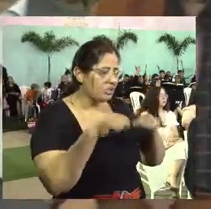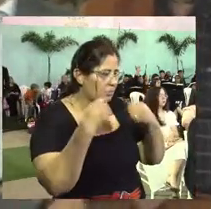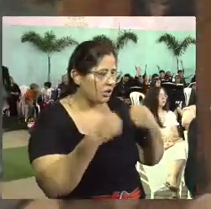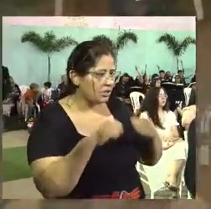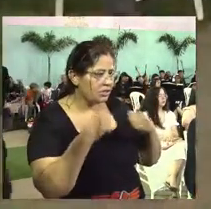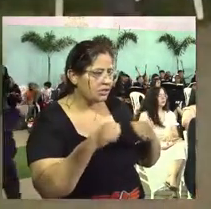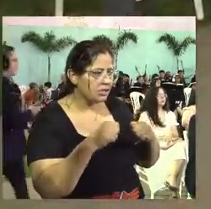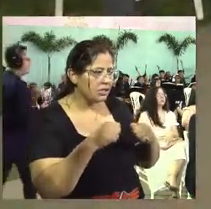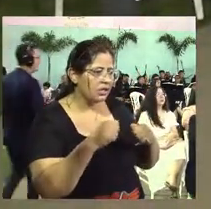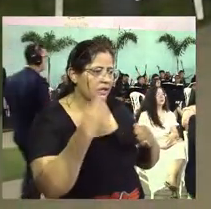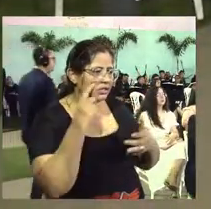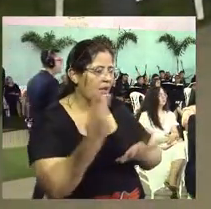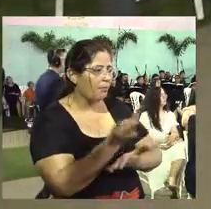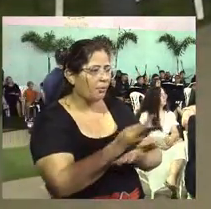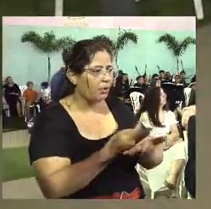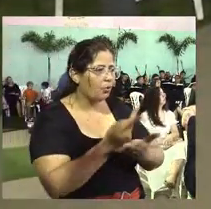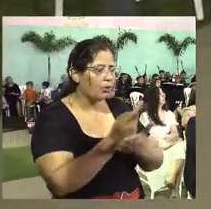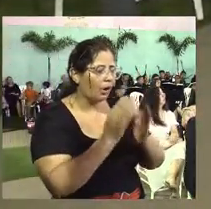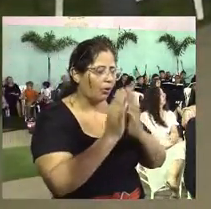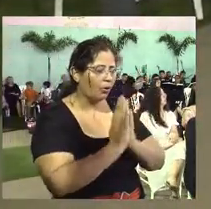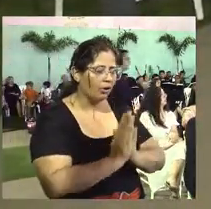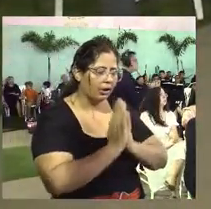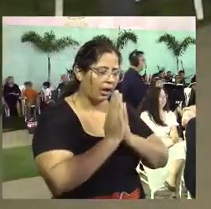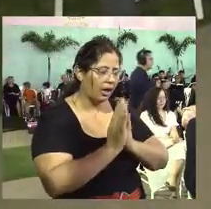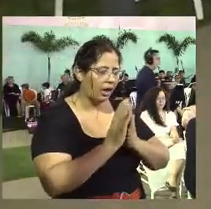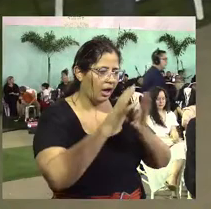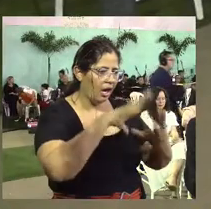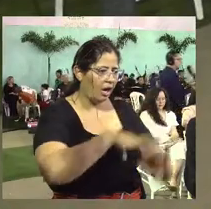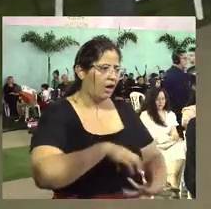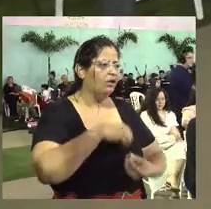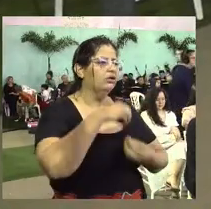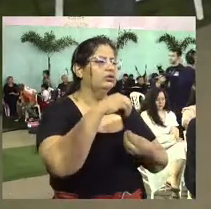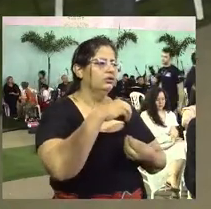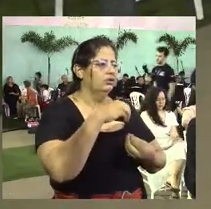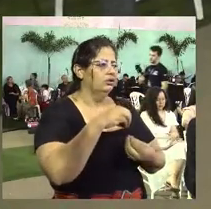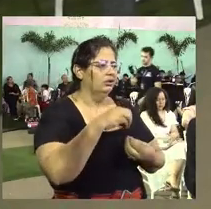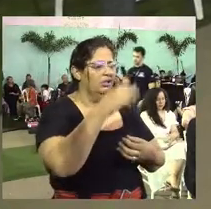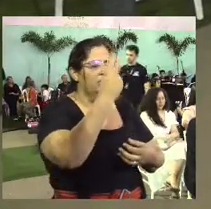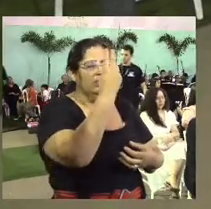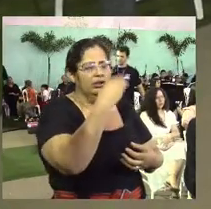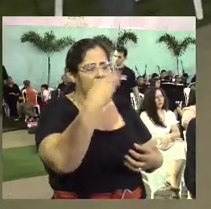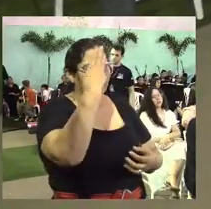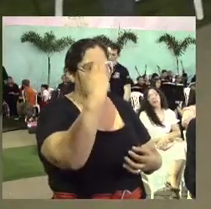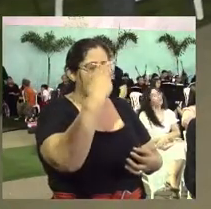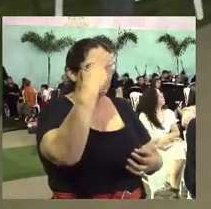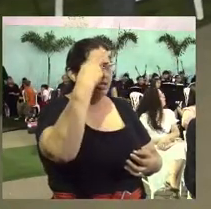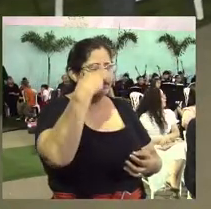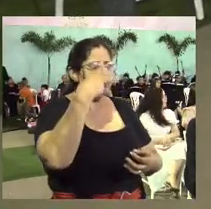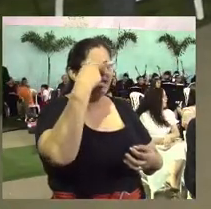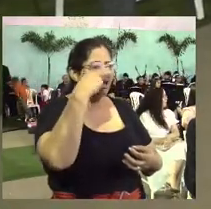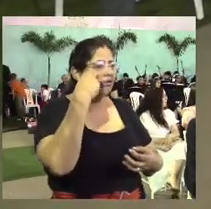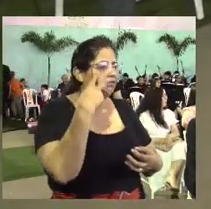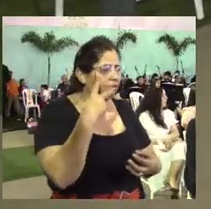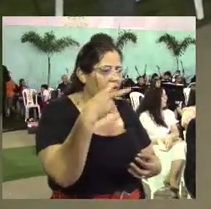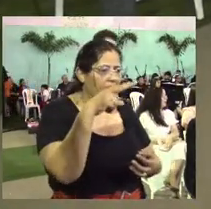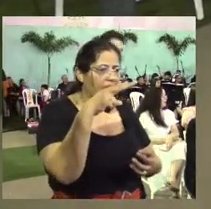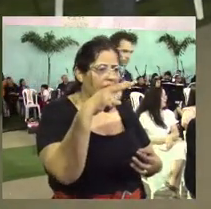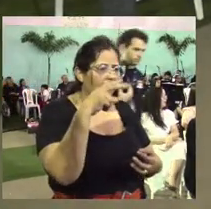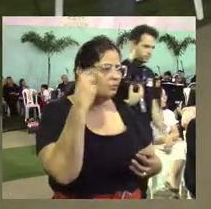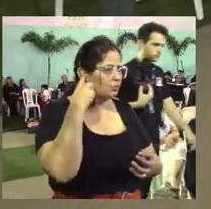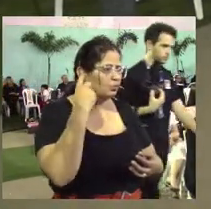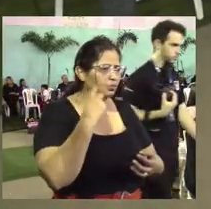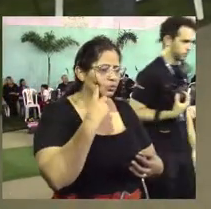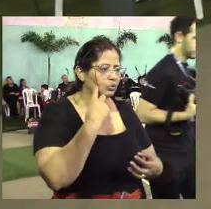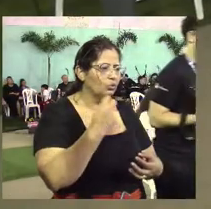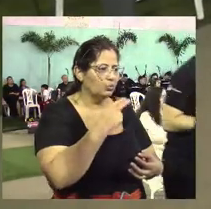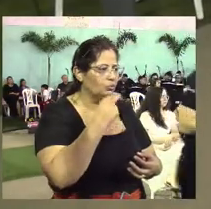de almas você vai orar e paralítico vai levantar de cadeira de rodas cegos vão ver o mundo vai falar os